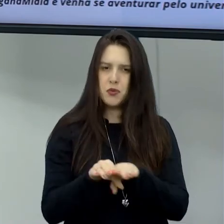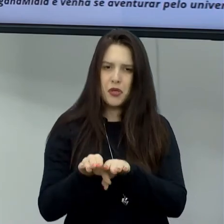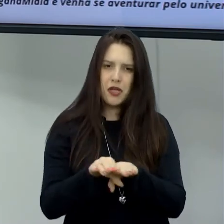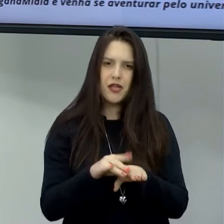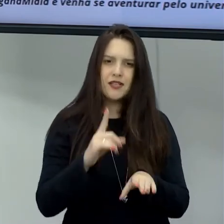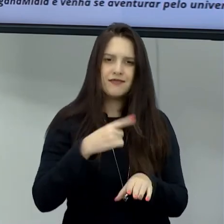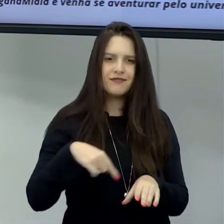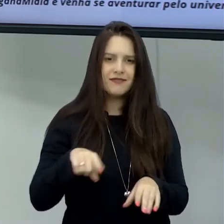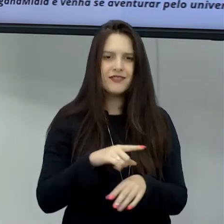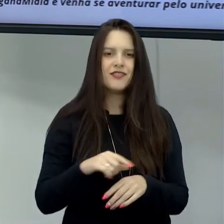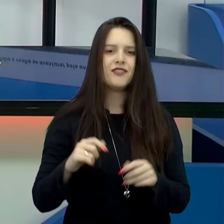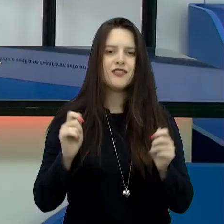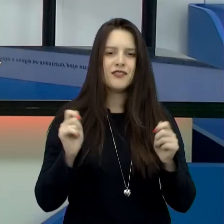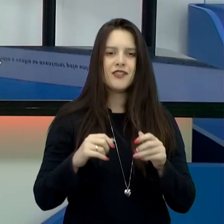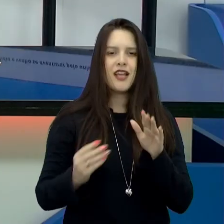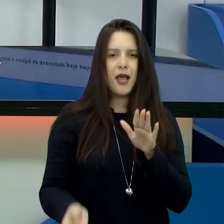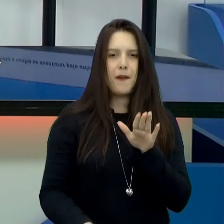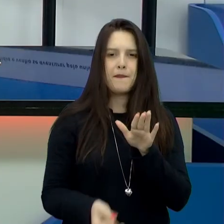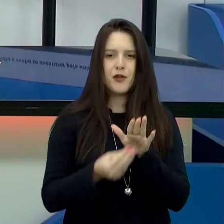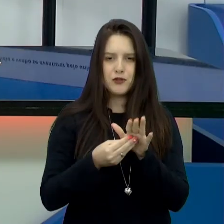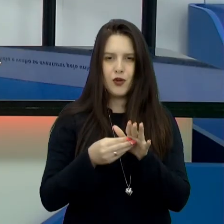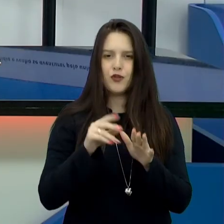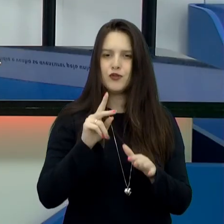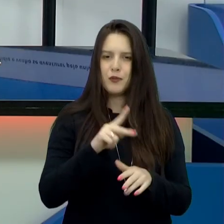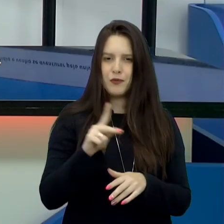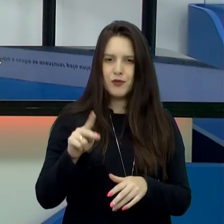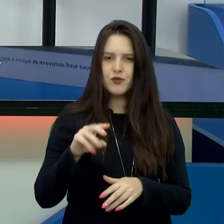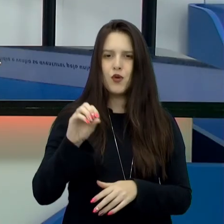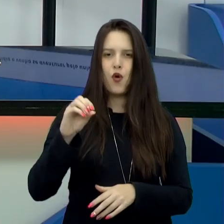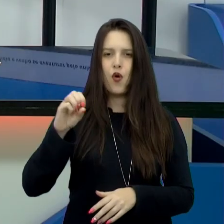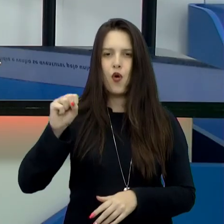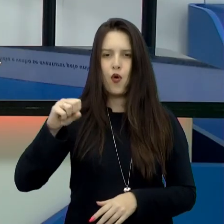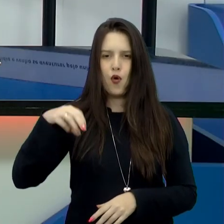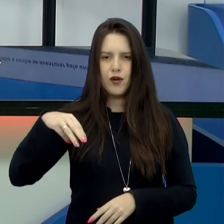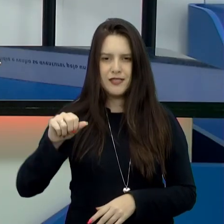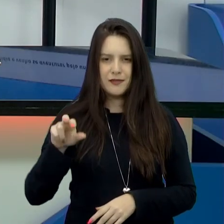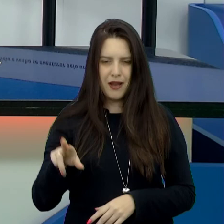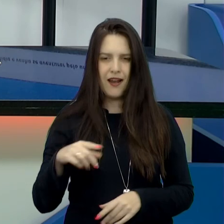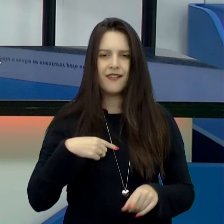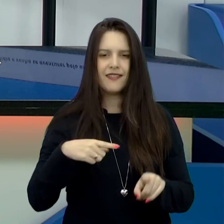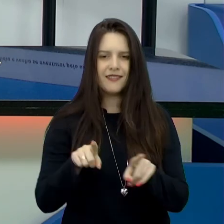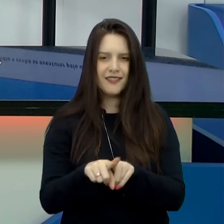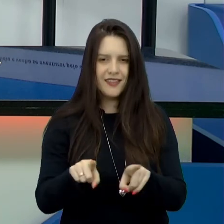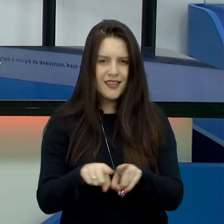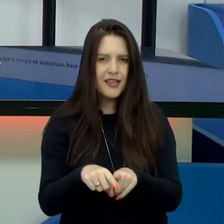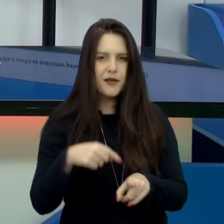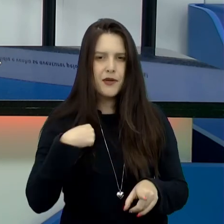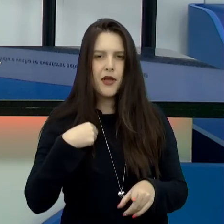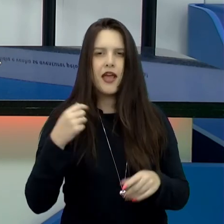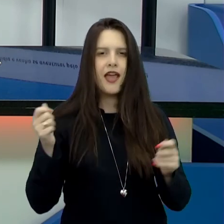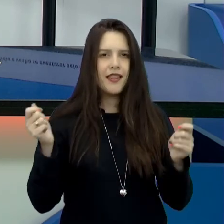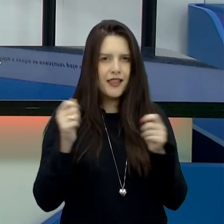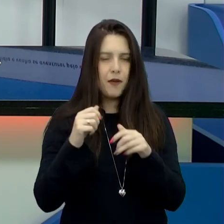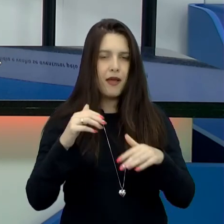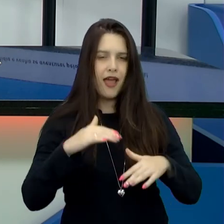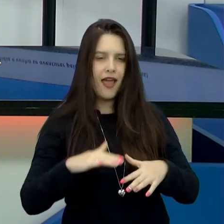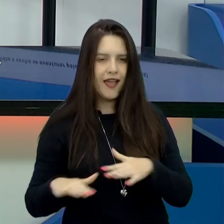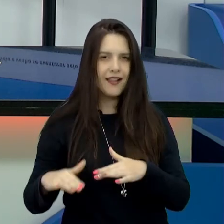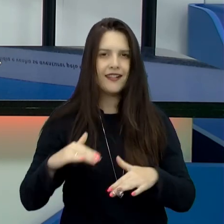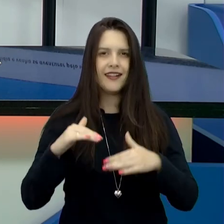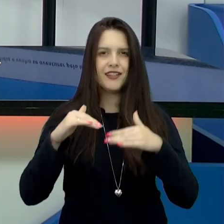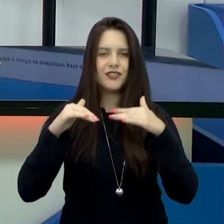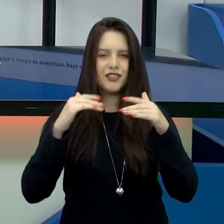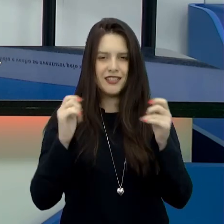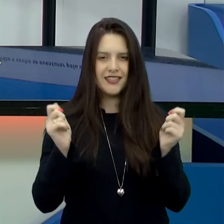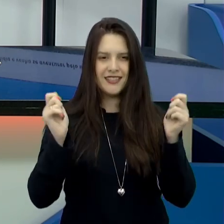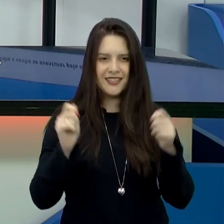nossas aulas lá no repositório do professor do Osmar, que vem lá com Start, Hora do Desafio, que é o RPG, aí também vocês podem